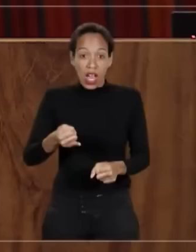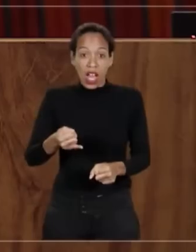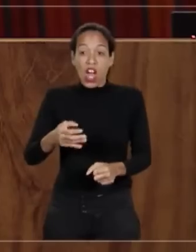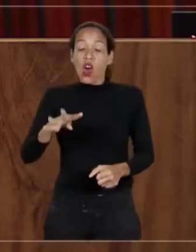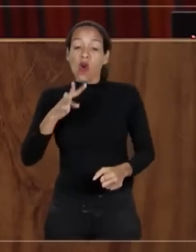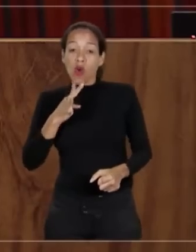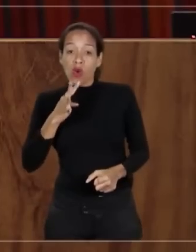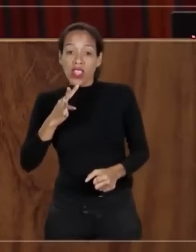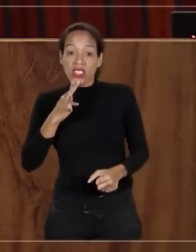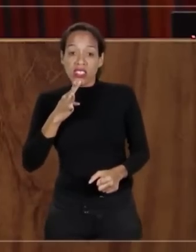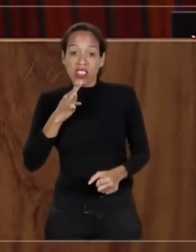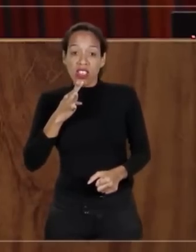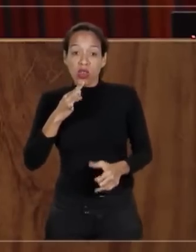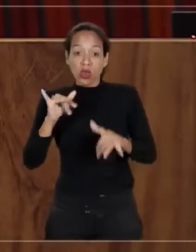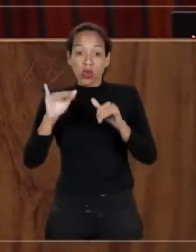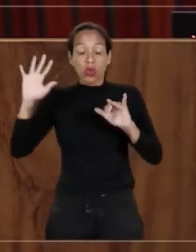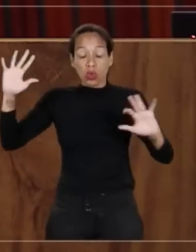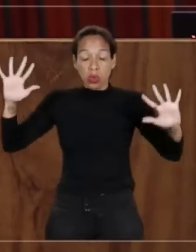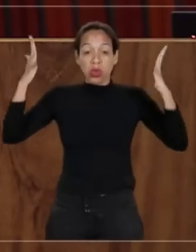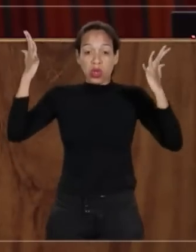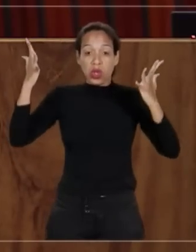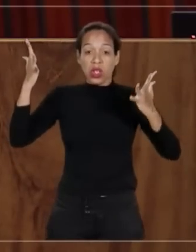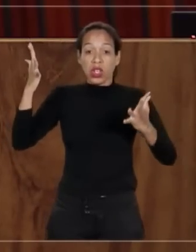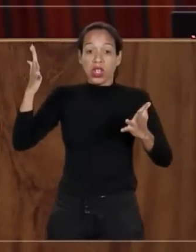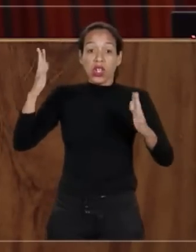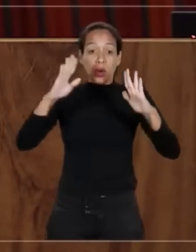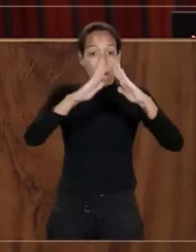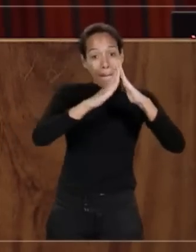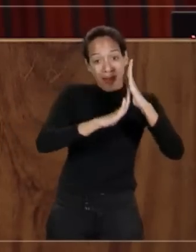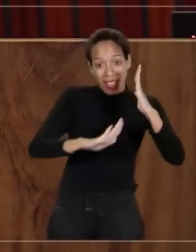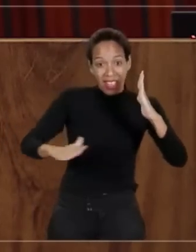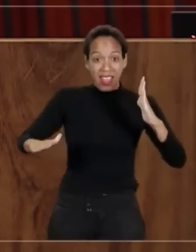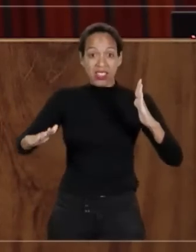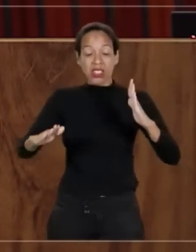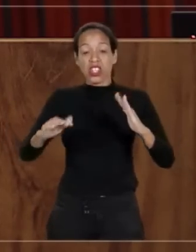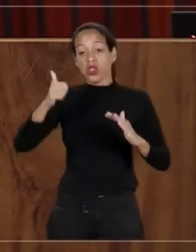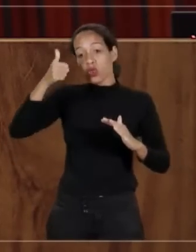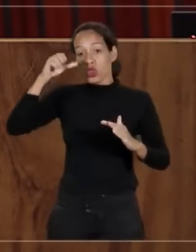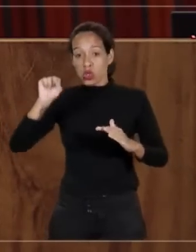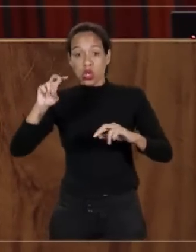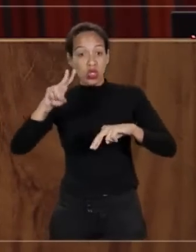a conotação eleitoral do evento realizado no Palácio da Alvorada em